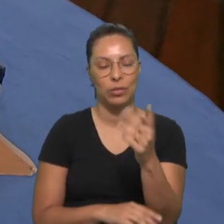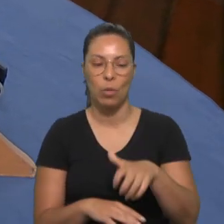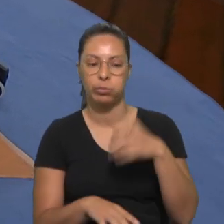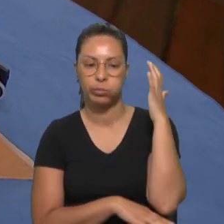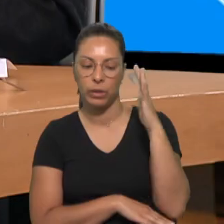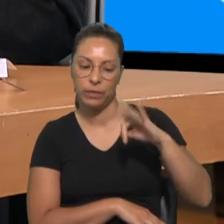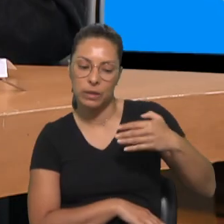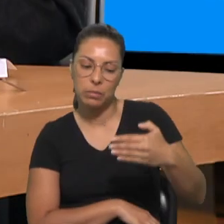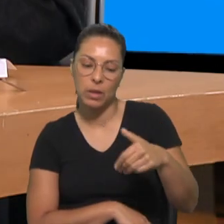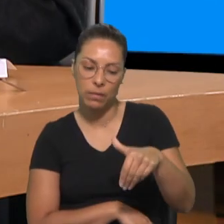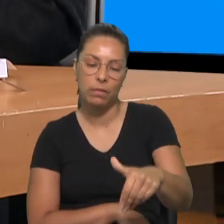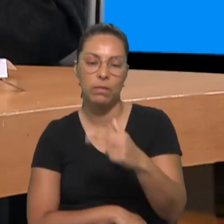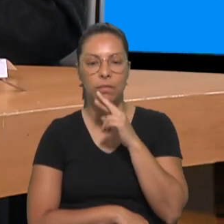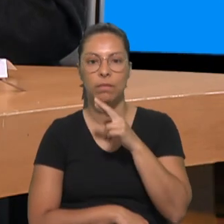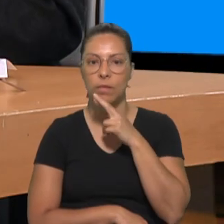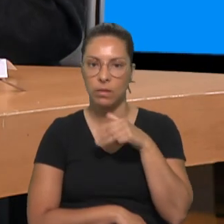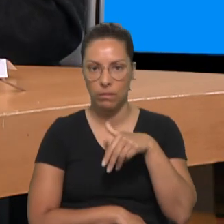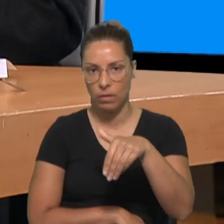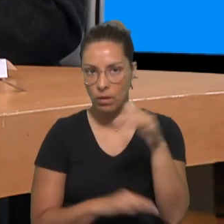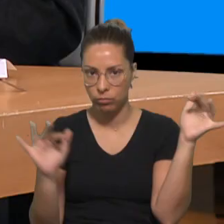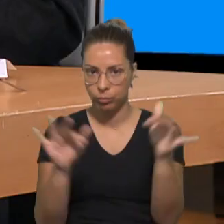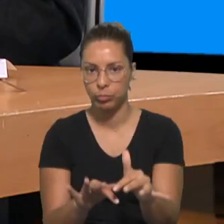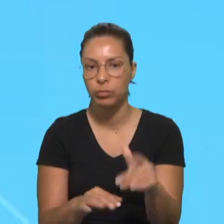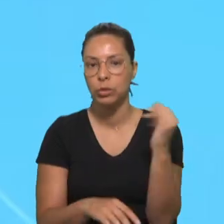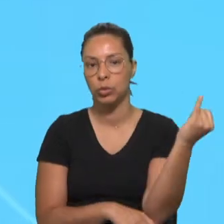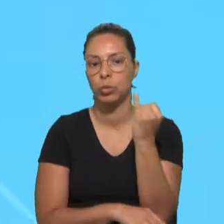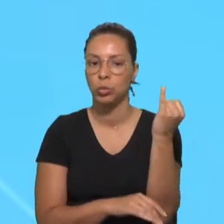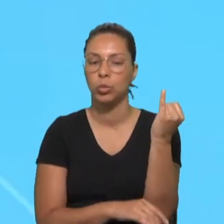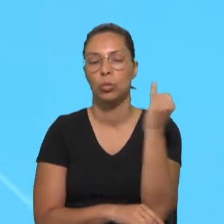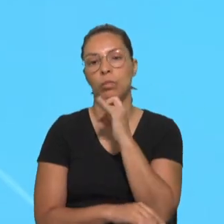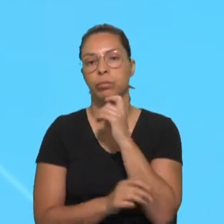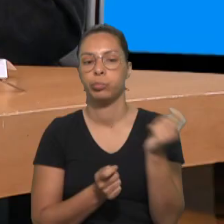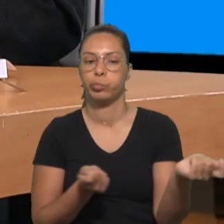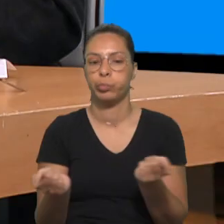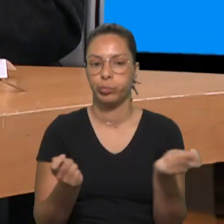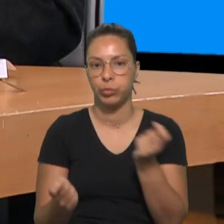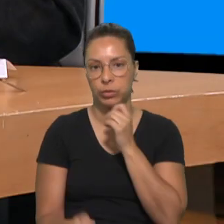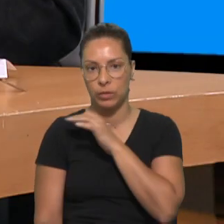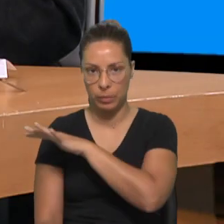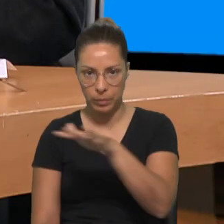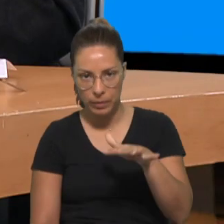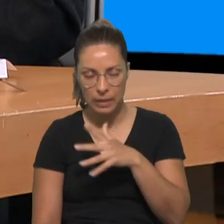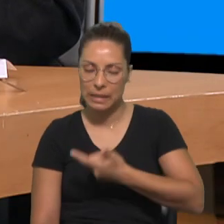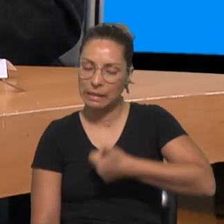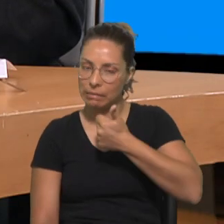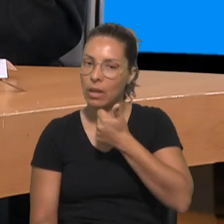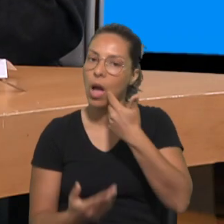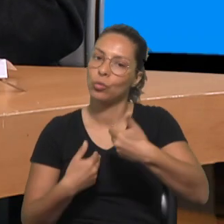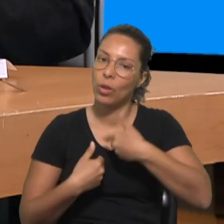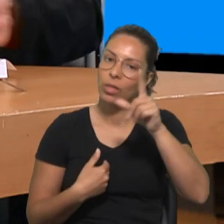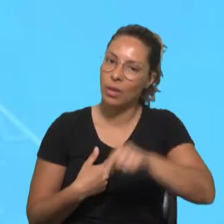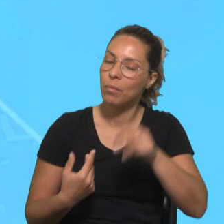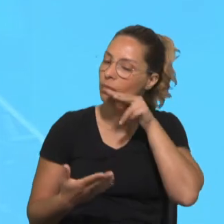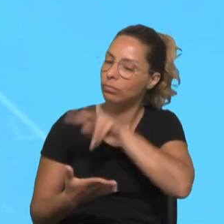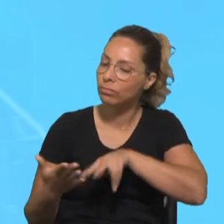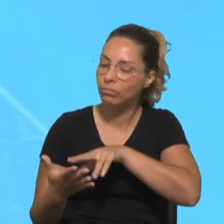semana vai acontecer em Fátima, tão importante para o Instituto Secular das Cooperadoras da Família, por nos terem ajudado também a olhar para o Evangelho. Muitíssimo obrigada. Obrigada. Nós é